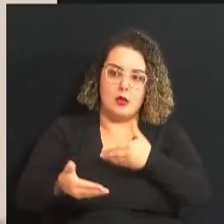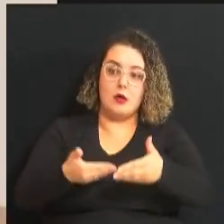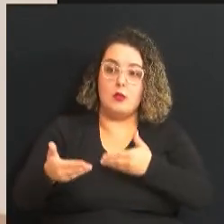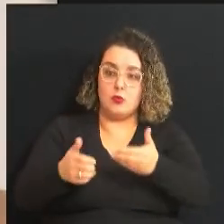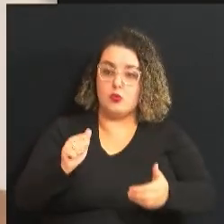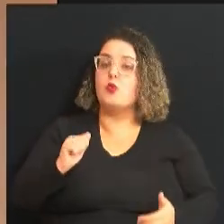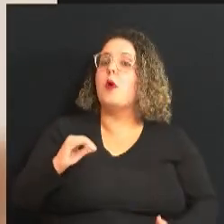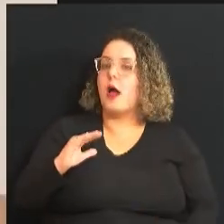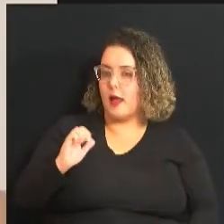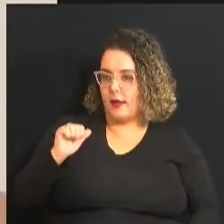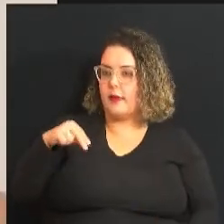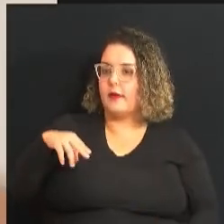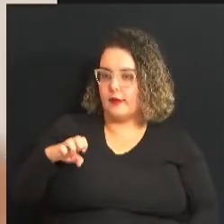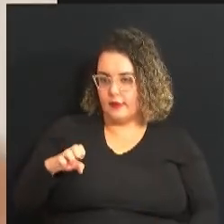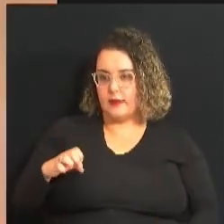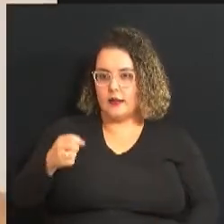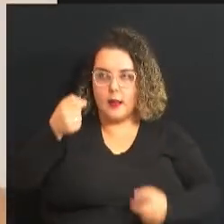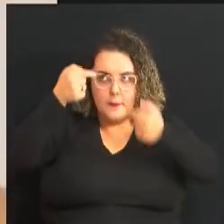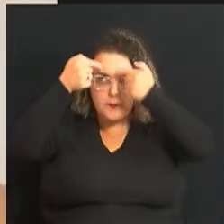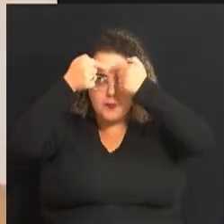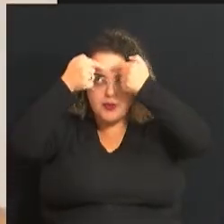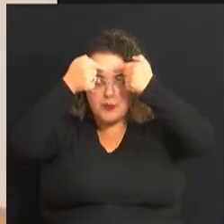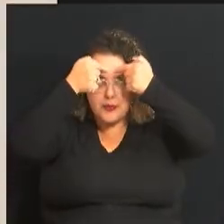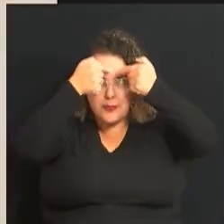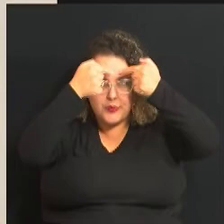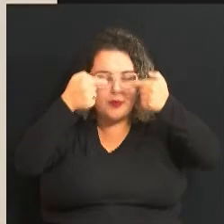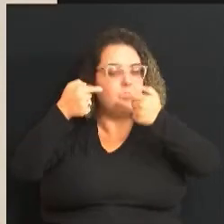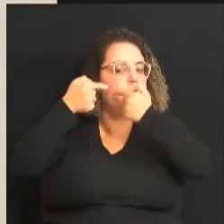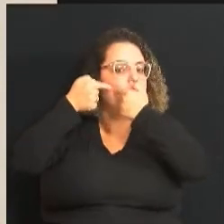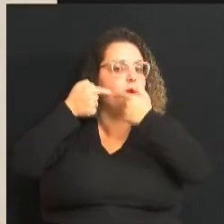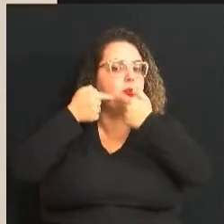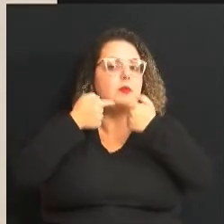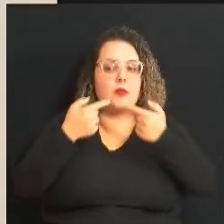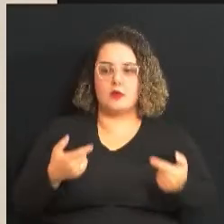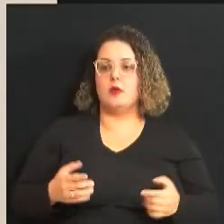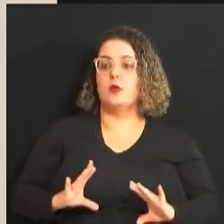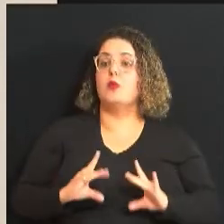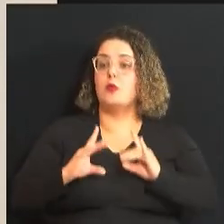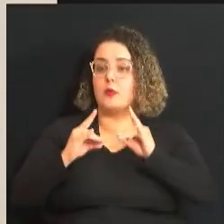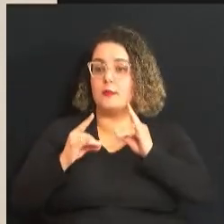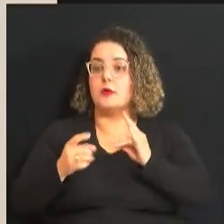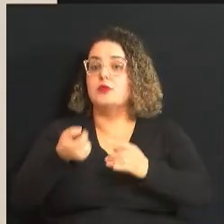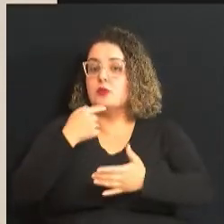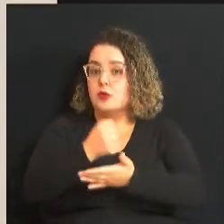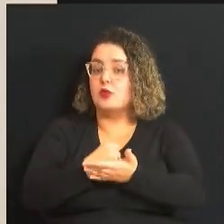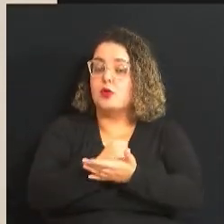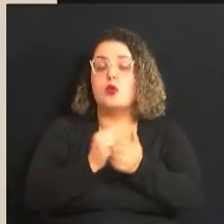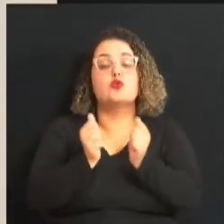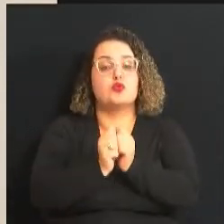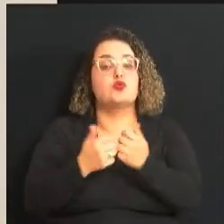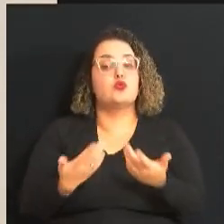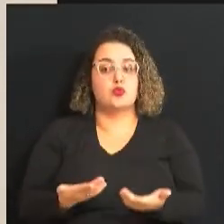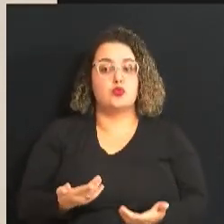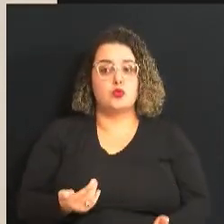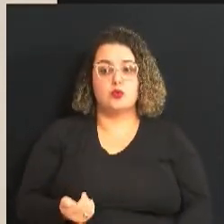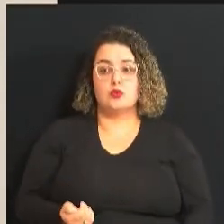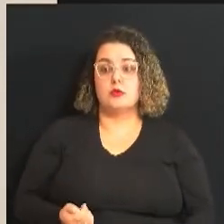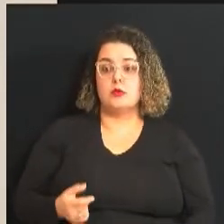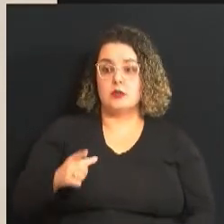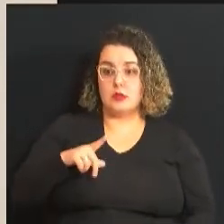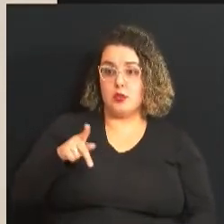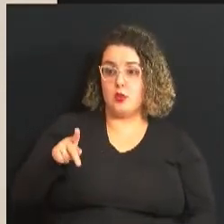né, das espinhas no rosto, usar um hormônio de anticoncepcional junto, tá? E existem alguns